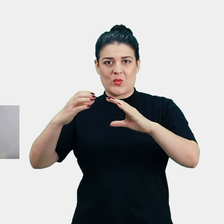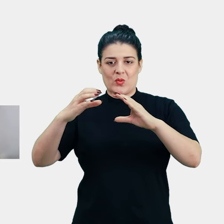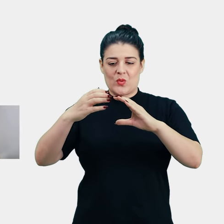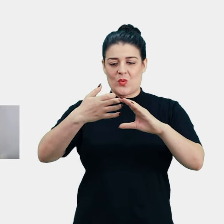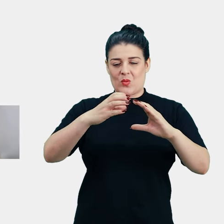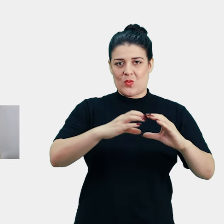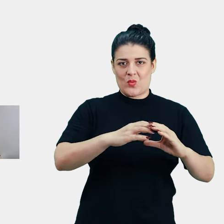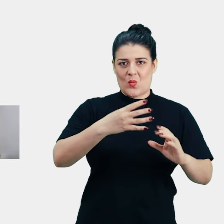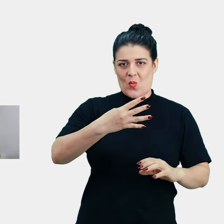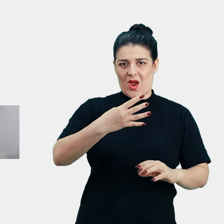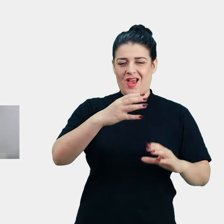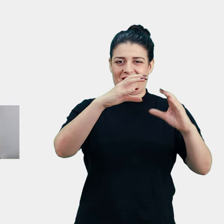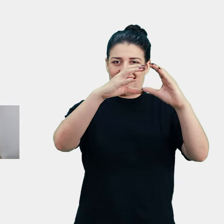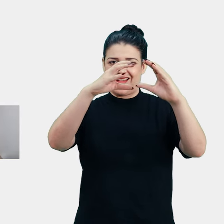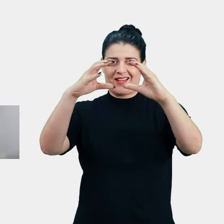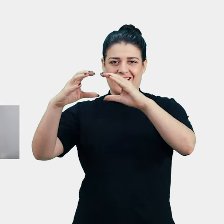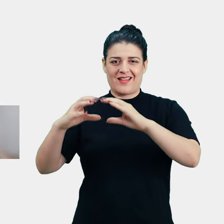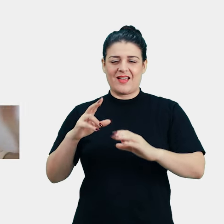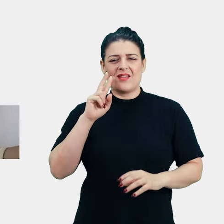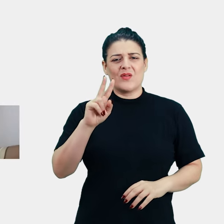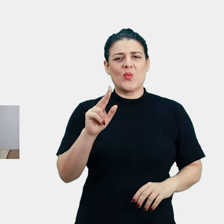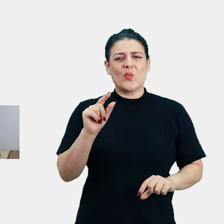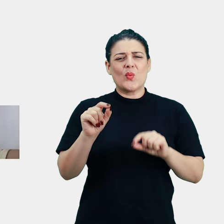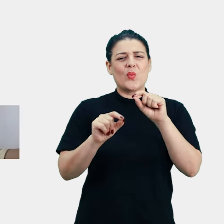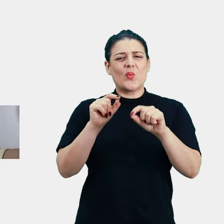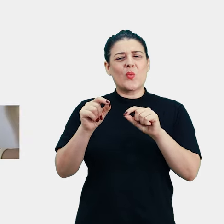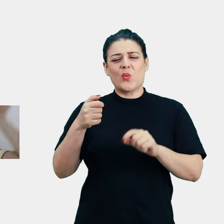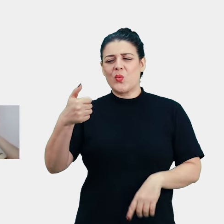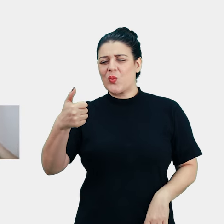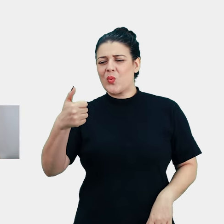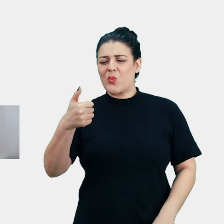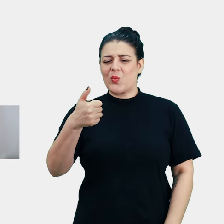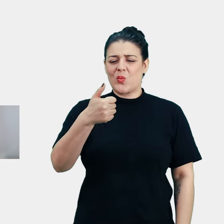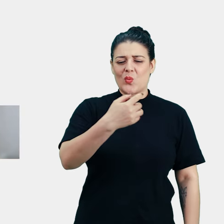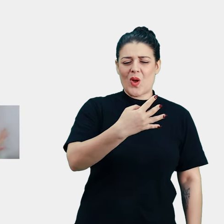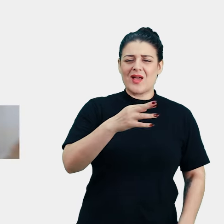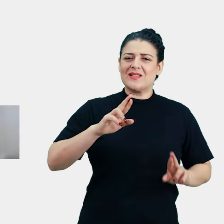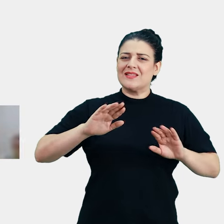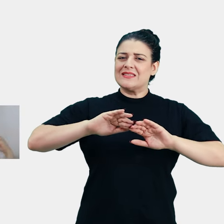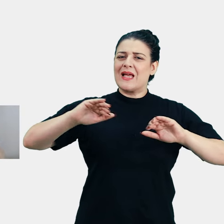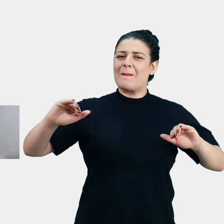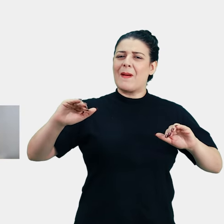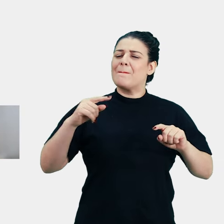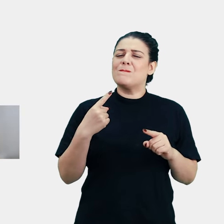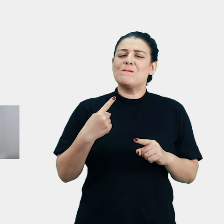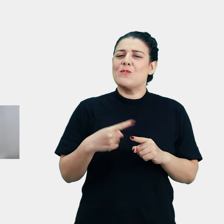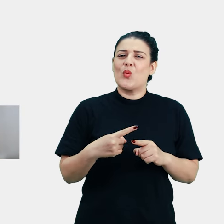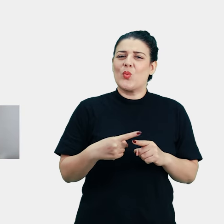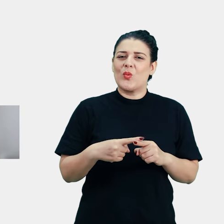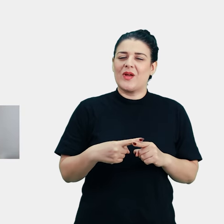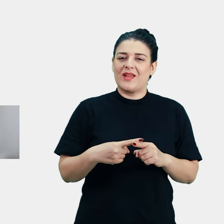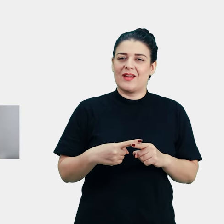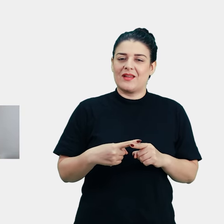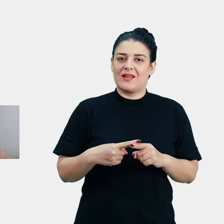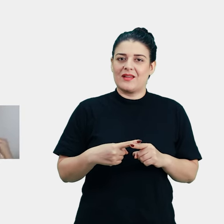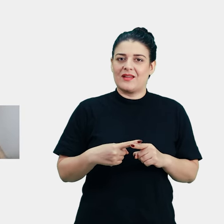4. Aí vocês devem estar perguntando, por que que tem o network um, network 4 separado? O que que faz com que eles fiquem separados?